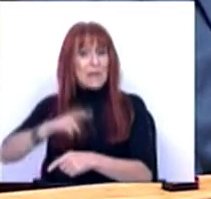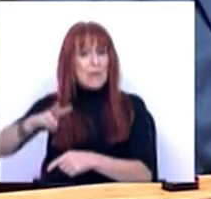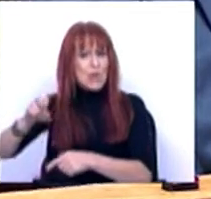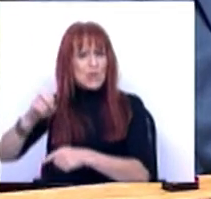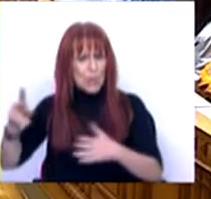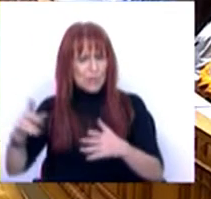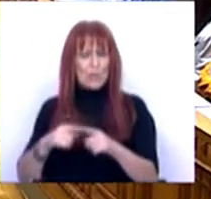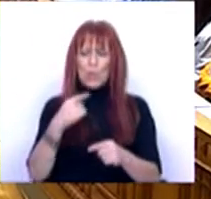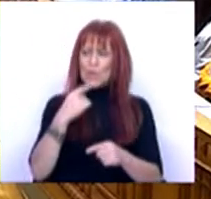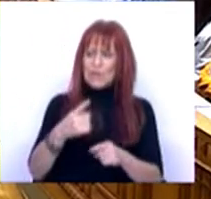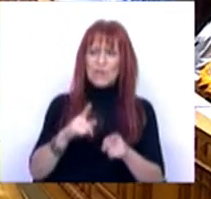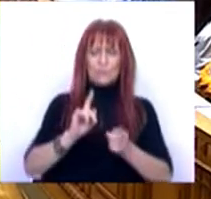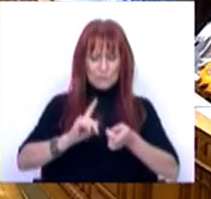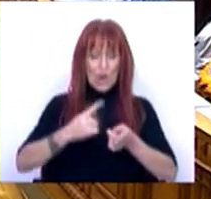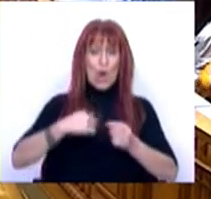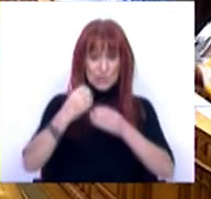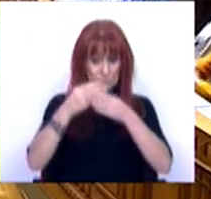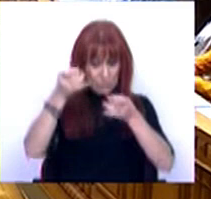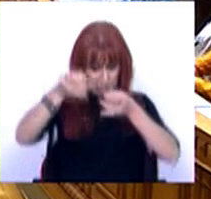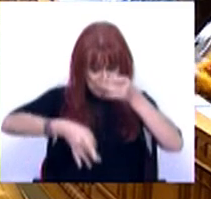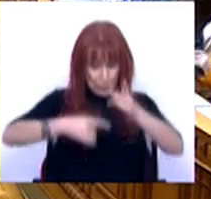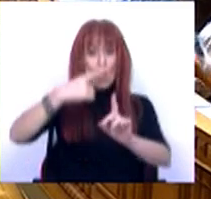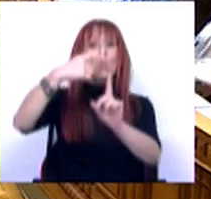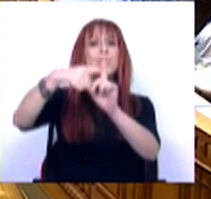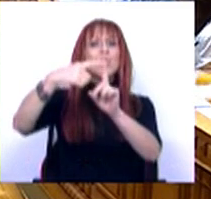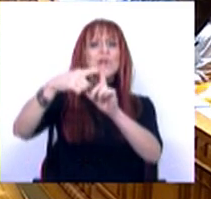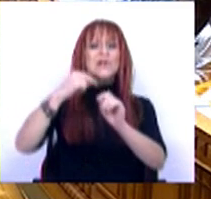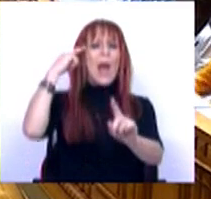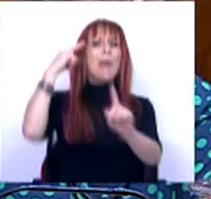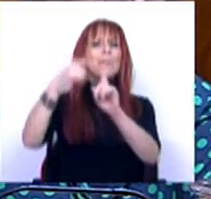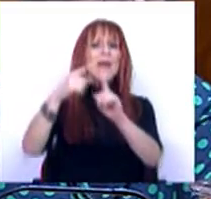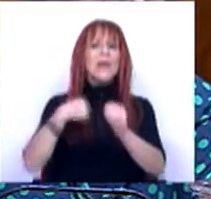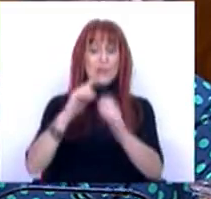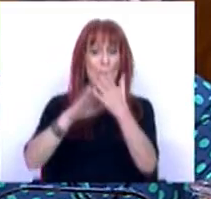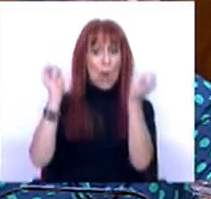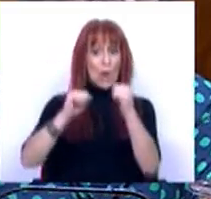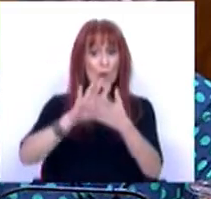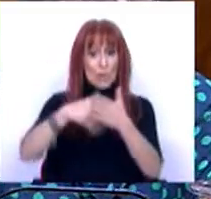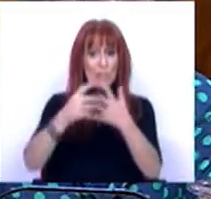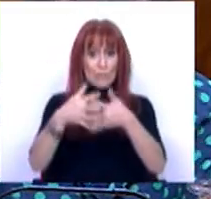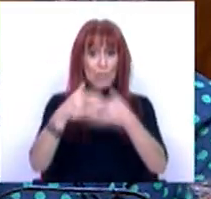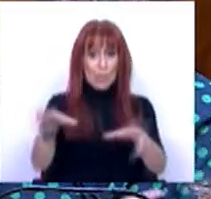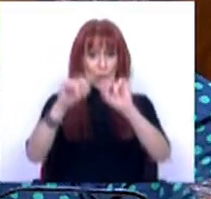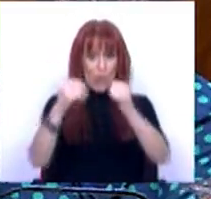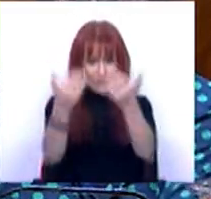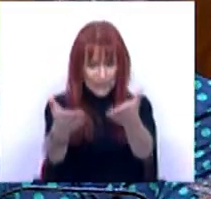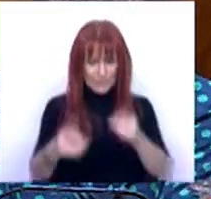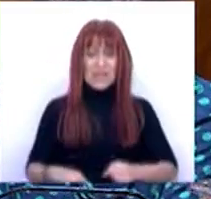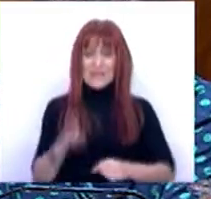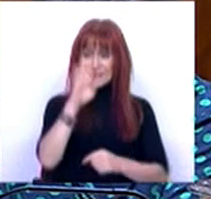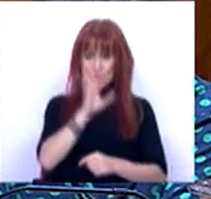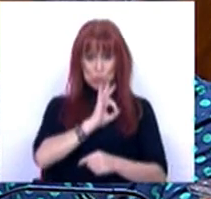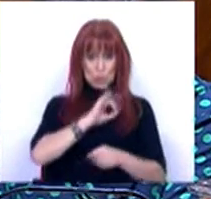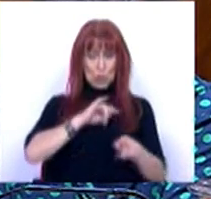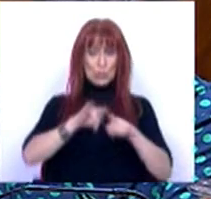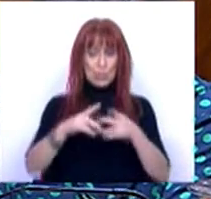1,6 mil milhões de euros. O que quer dizer que nós estamos a superar positivamente as metas que estão acordadas no plano de reestruturação. E se o senhor